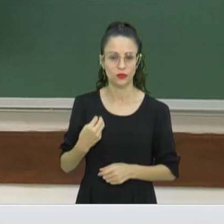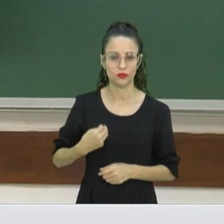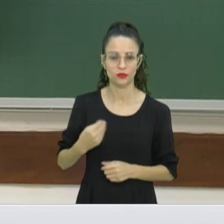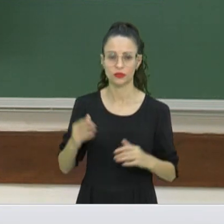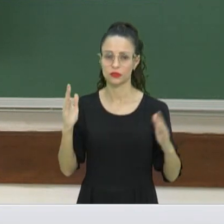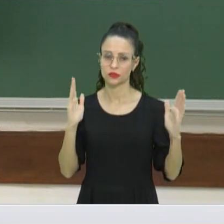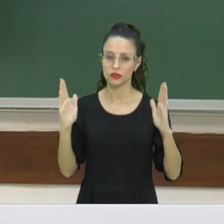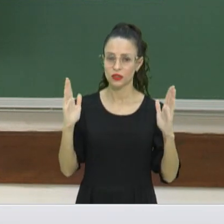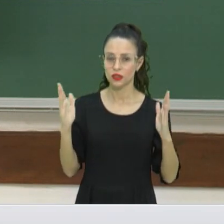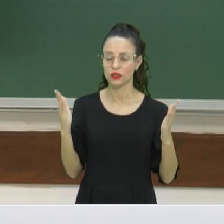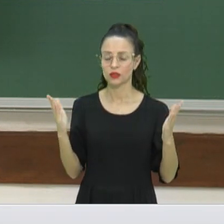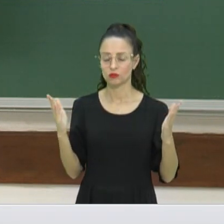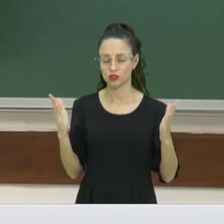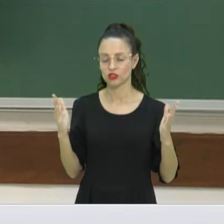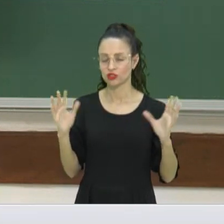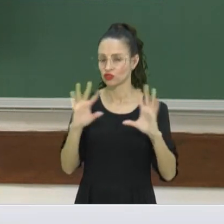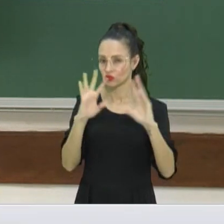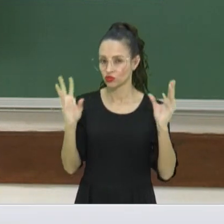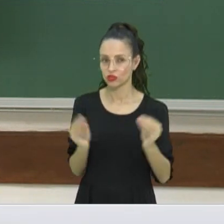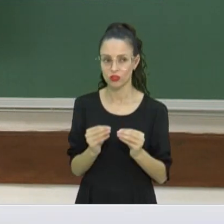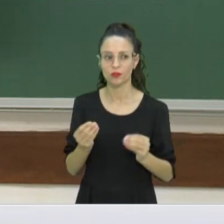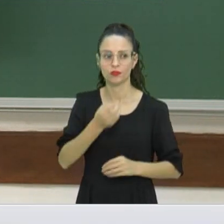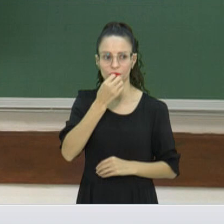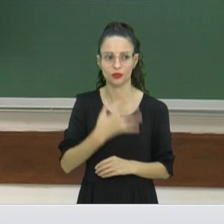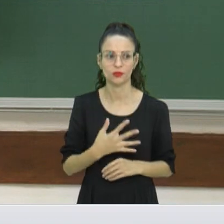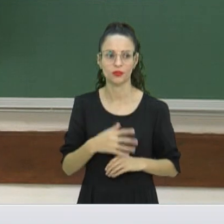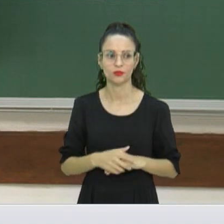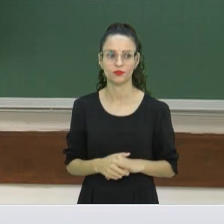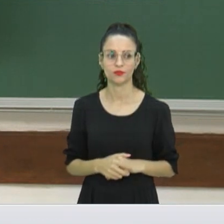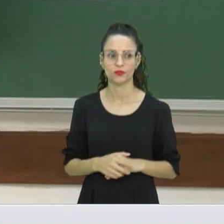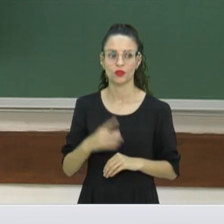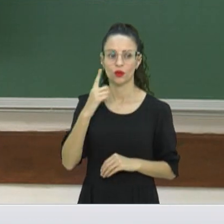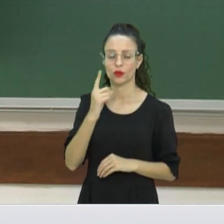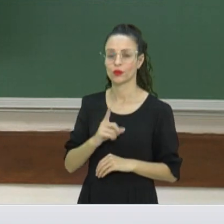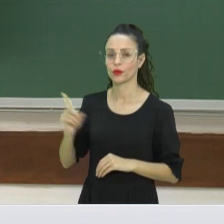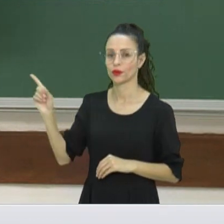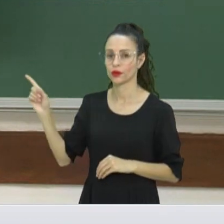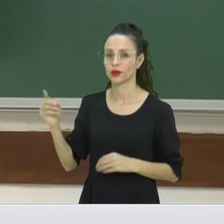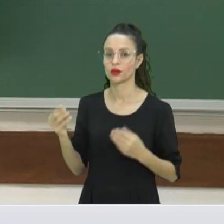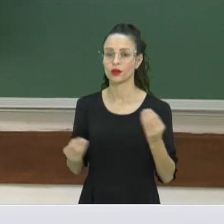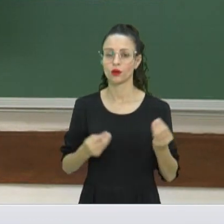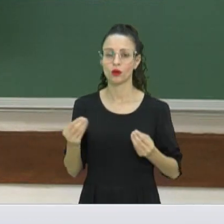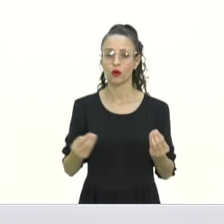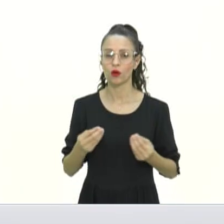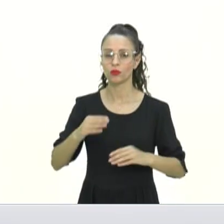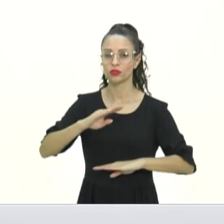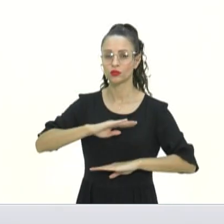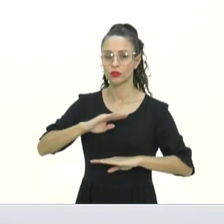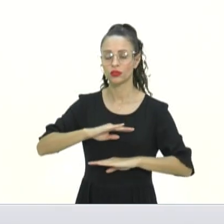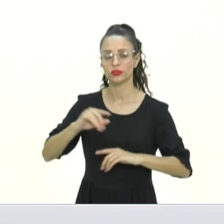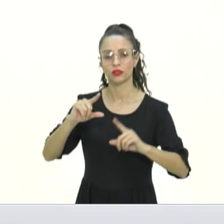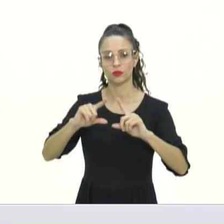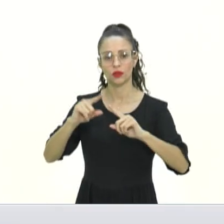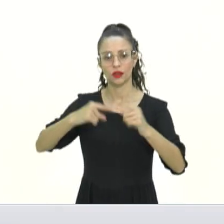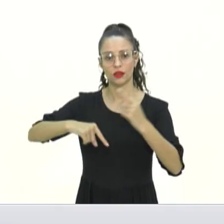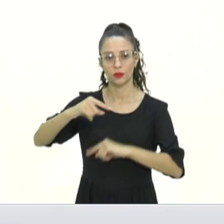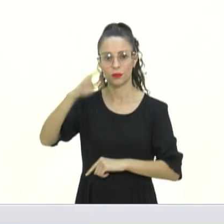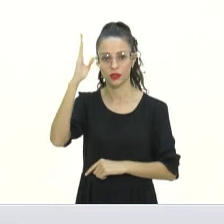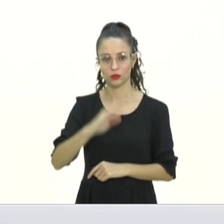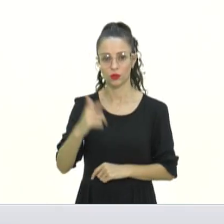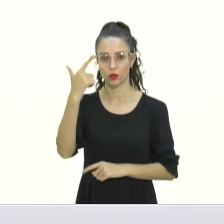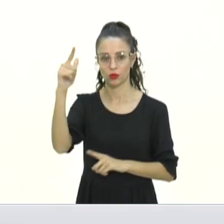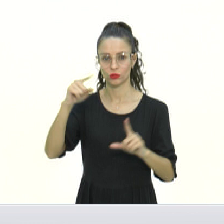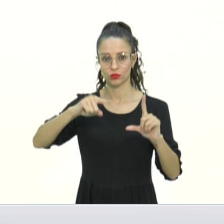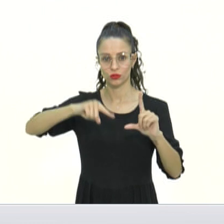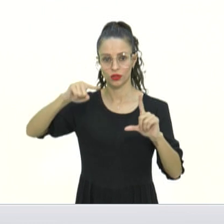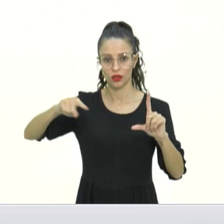nesse panorama? Muito bem. Olha só, a condição da reciclagem no Brasil, um outro gráfico